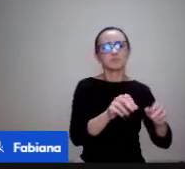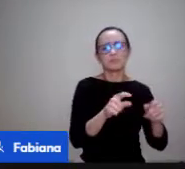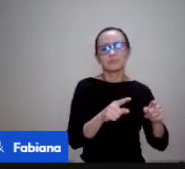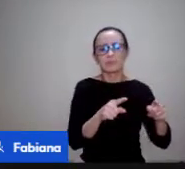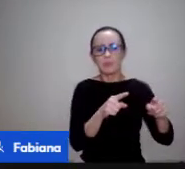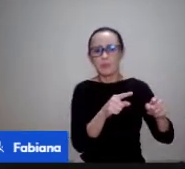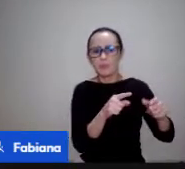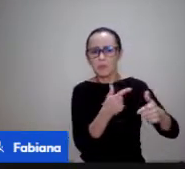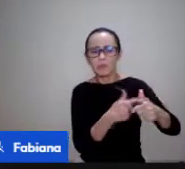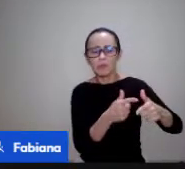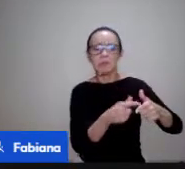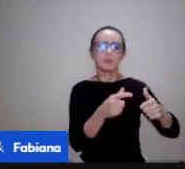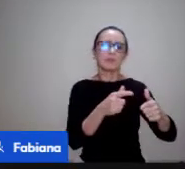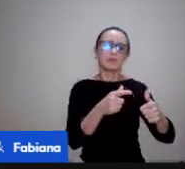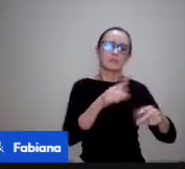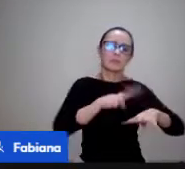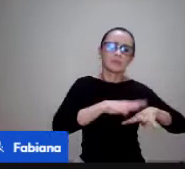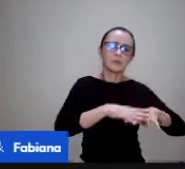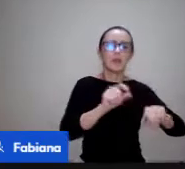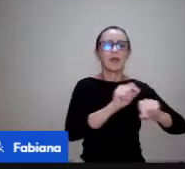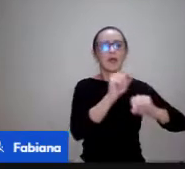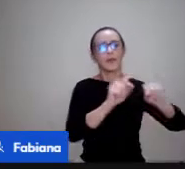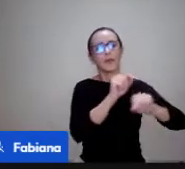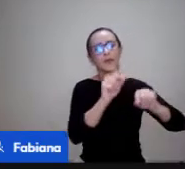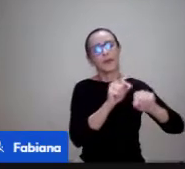tornar o ensino da língua portuguesa